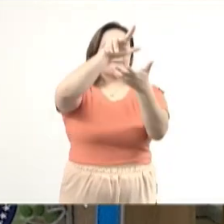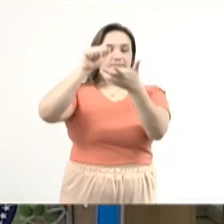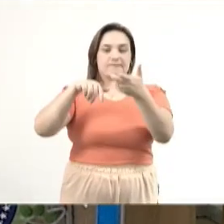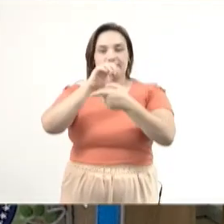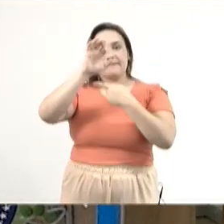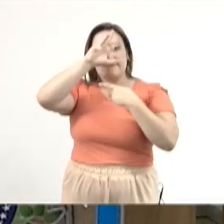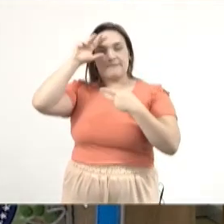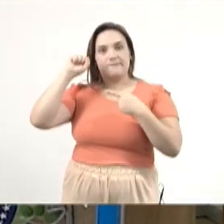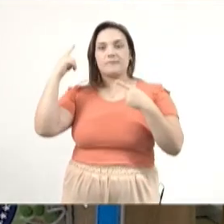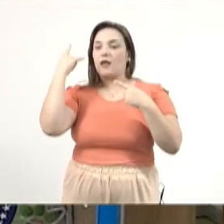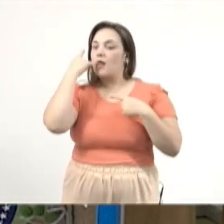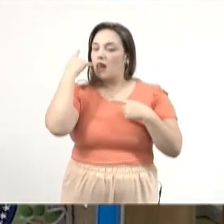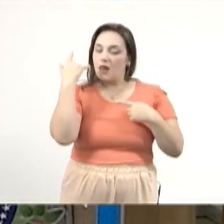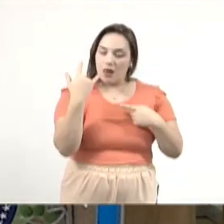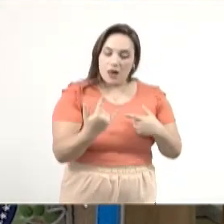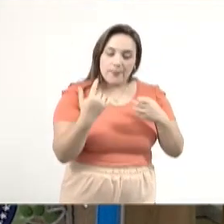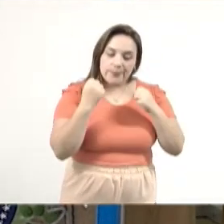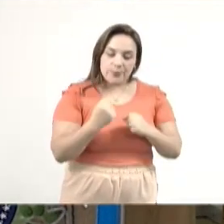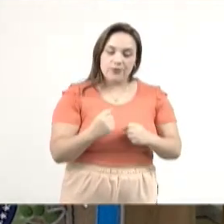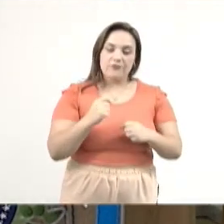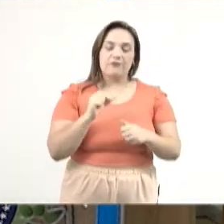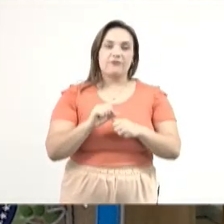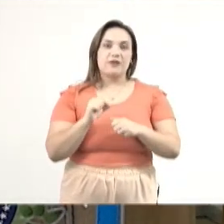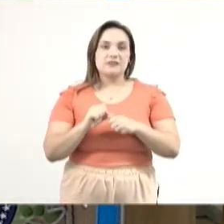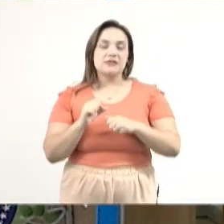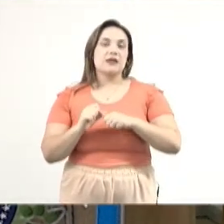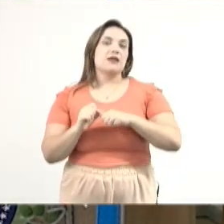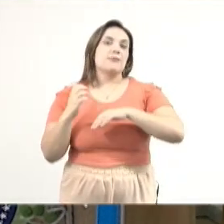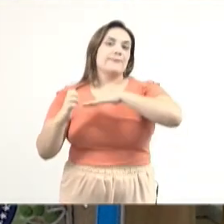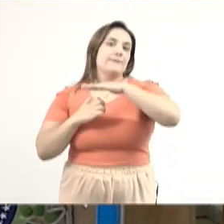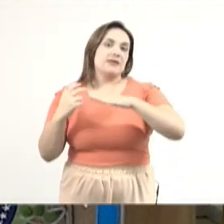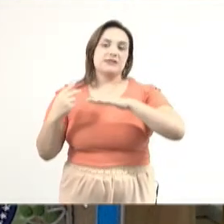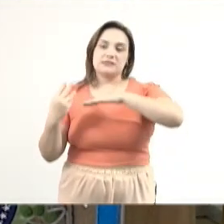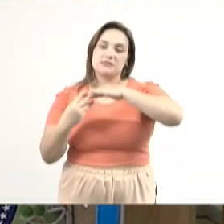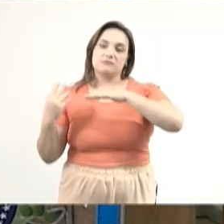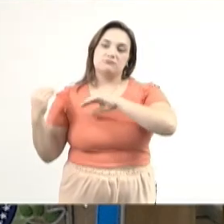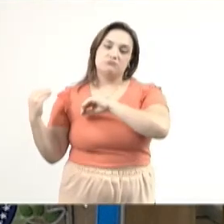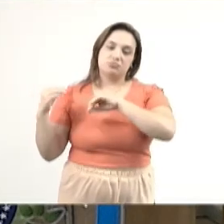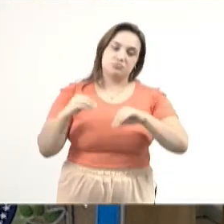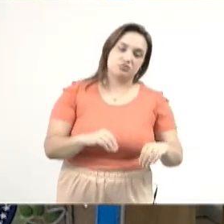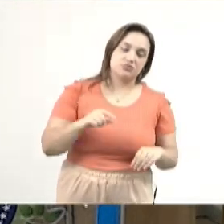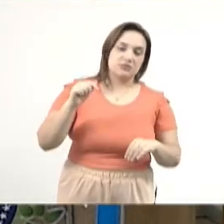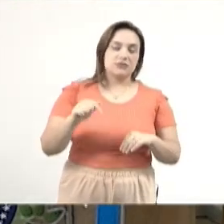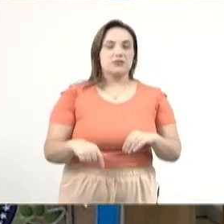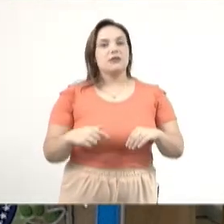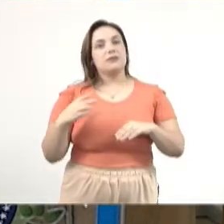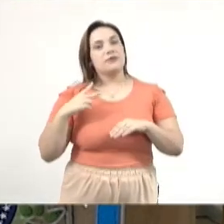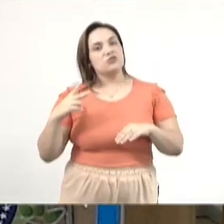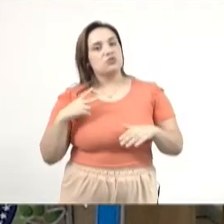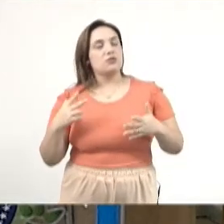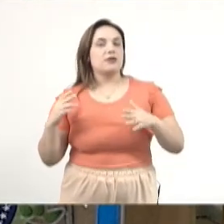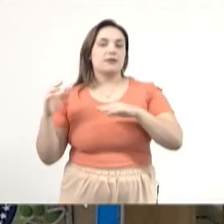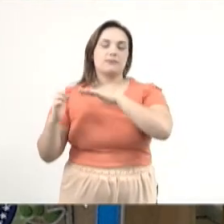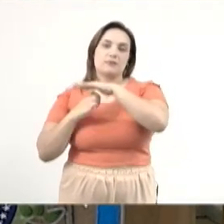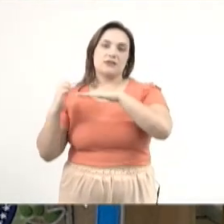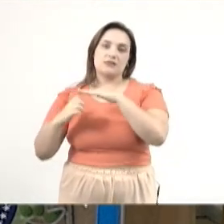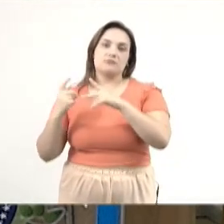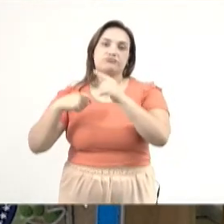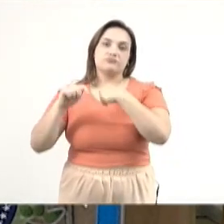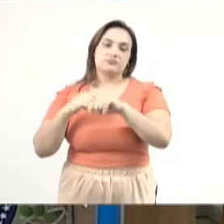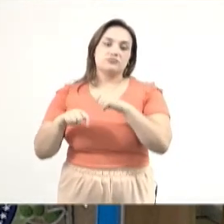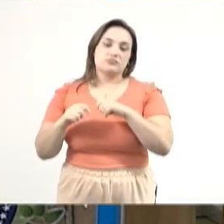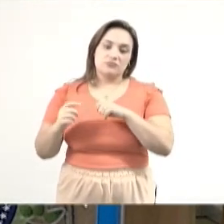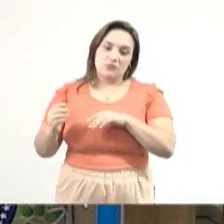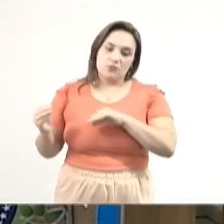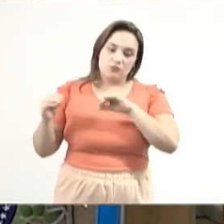ambiente atrativo para investimentos, atrair empresas para criarem suas raízes aqui, gerar emprego, desenvolvimento. E o projeto de